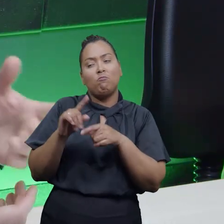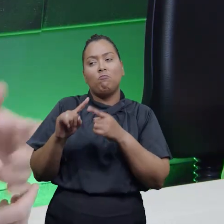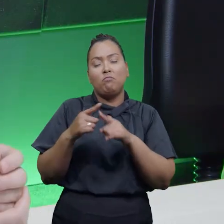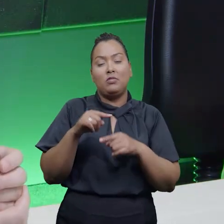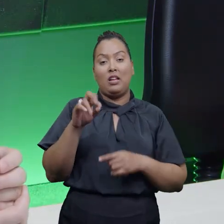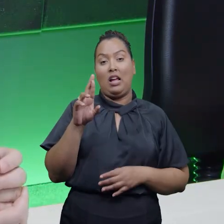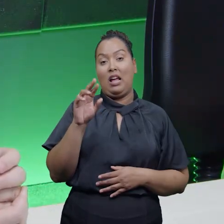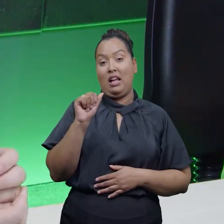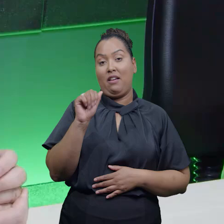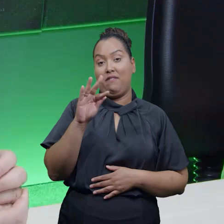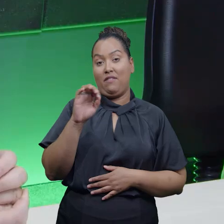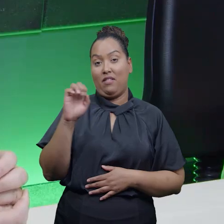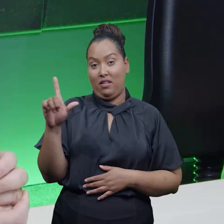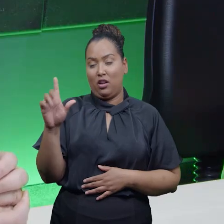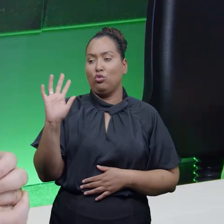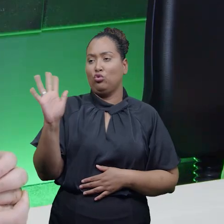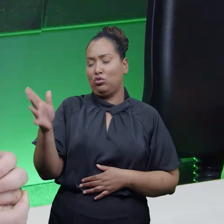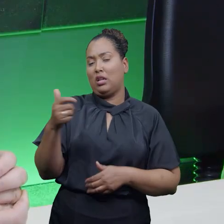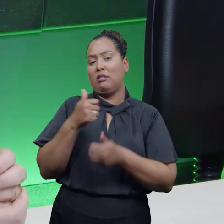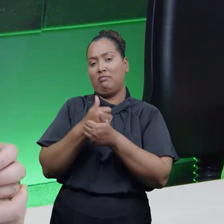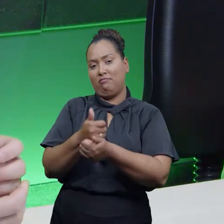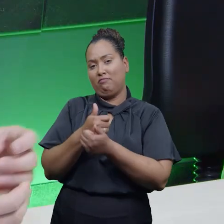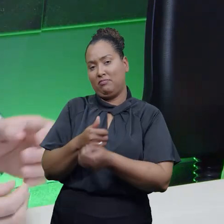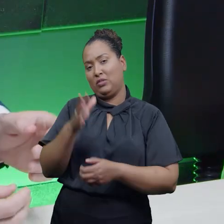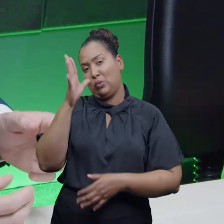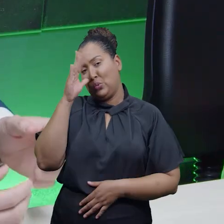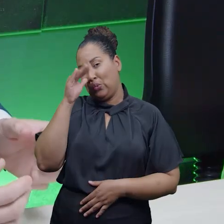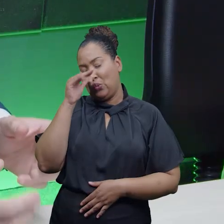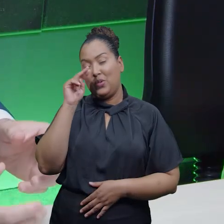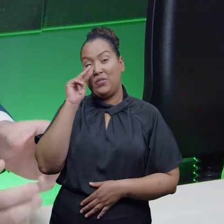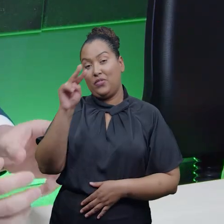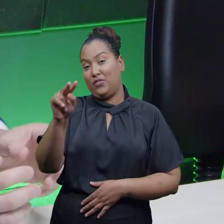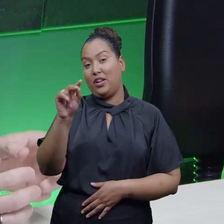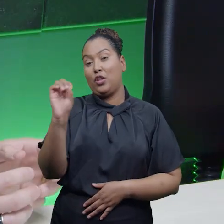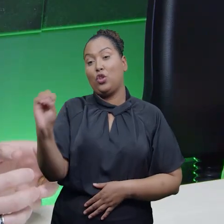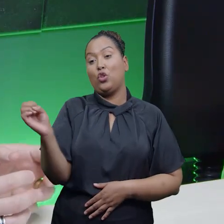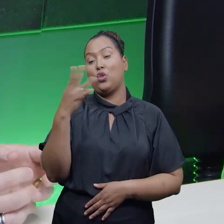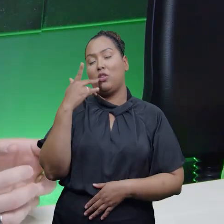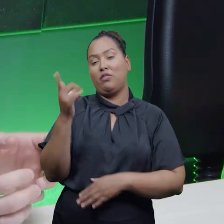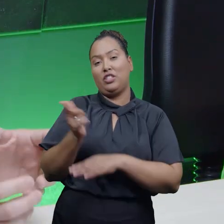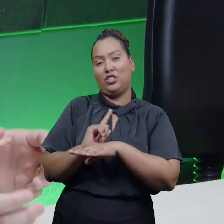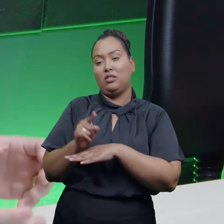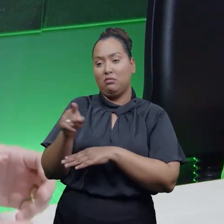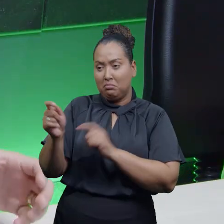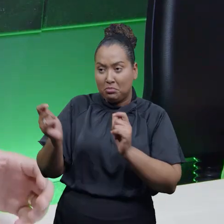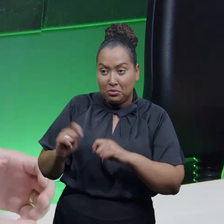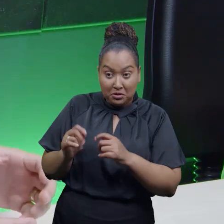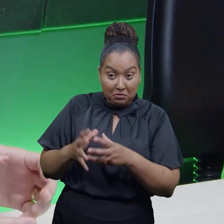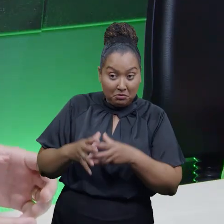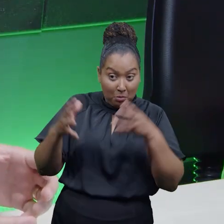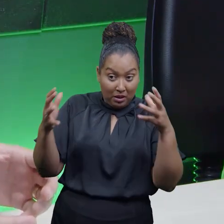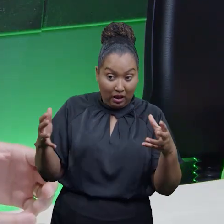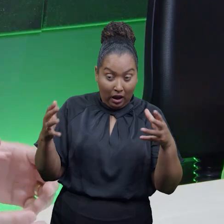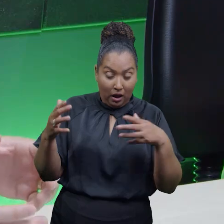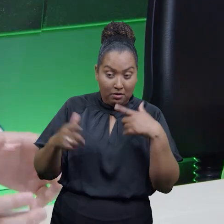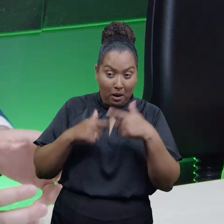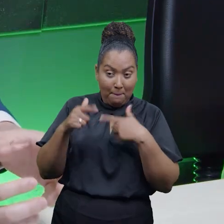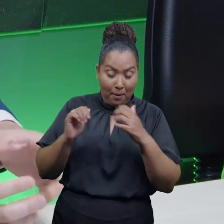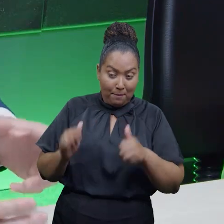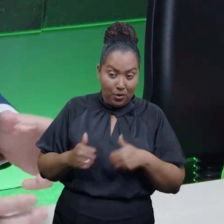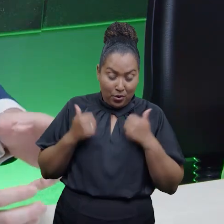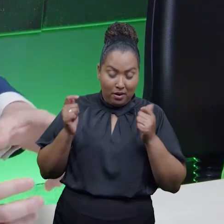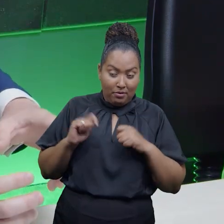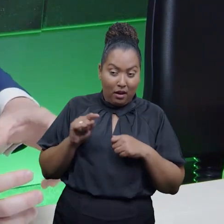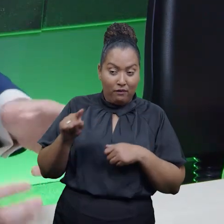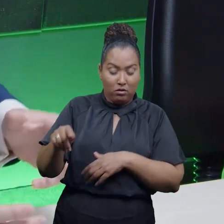tratativas, né, o doutor Rafael tem sempre acompanhado também, com a nova gestão para que ela possa ampliar esse serviço, né,